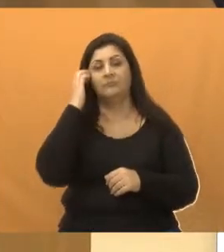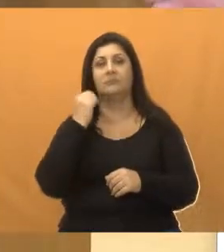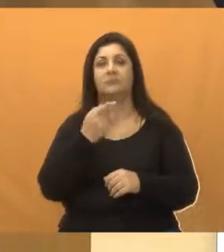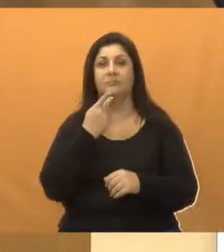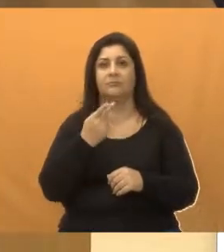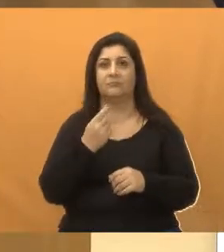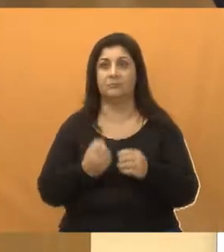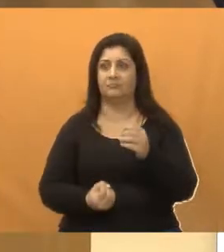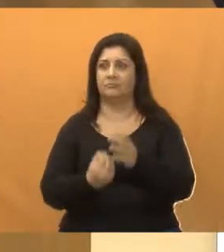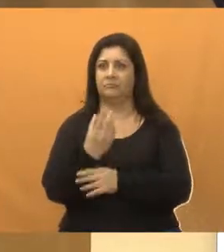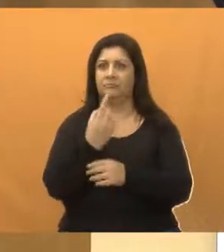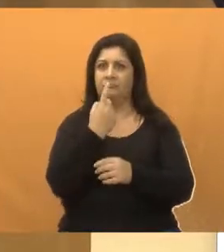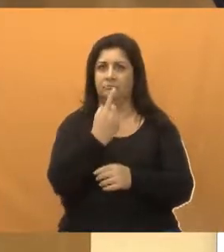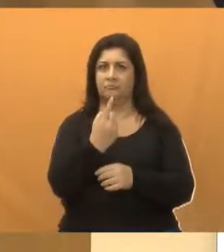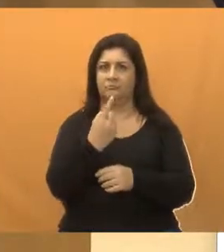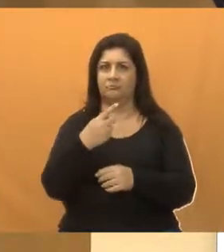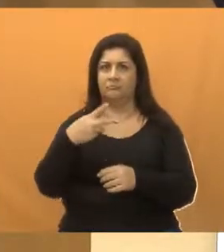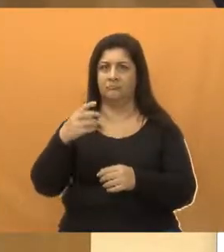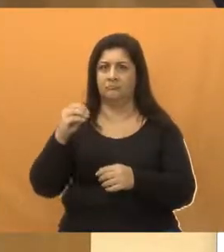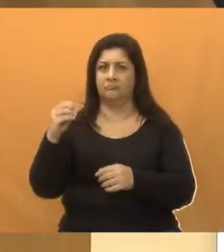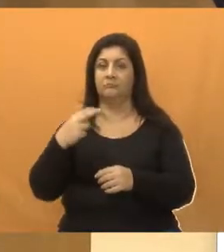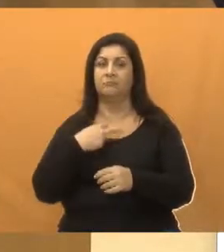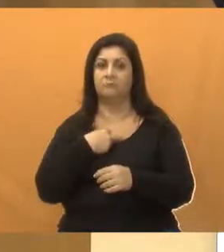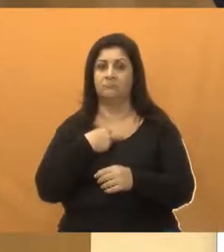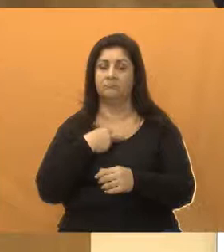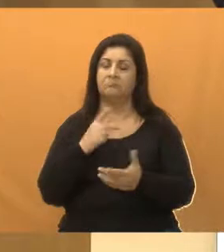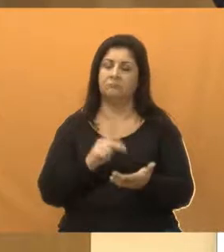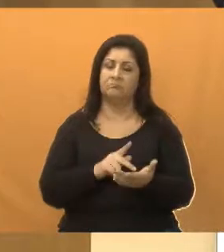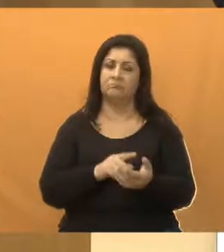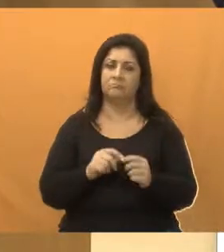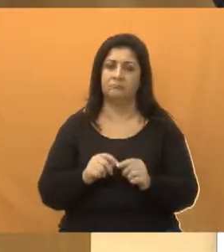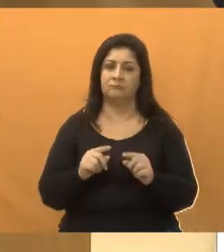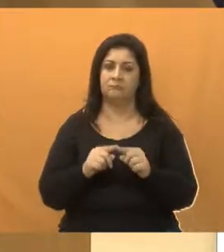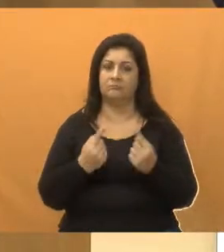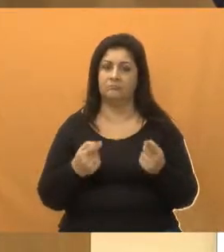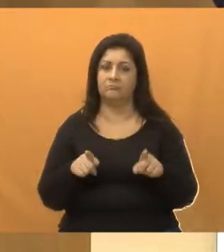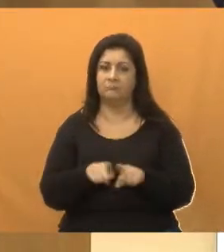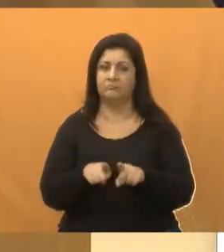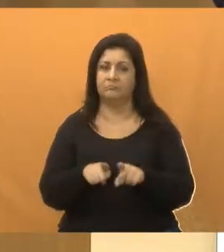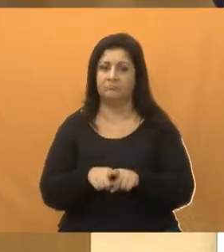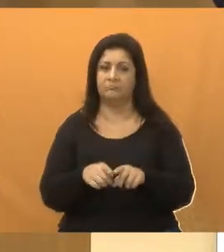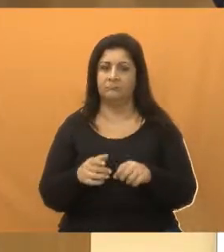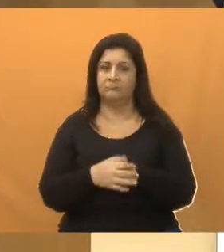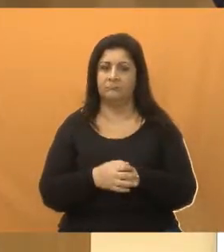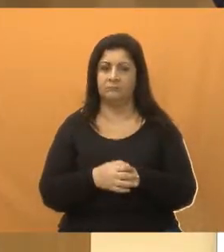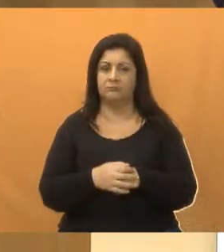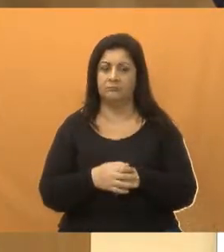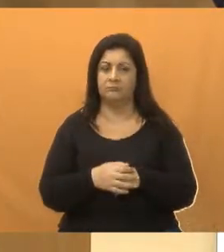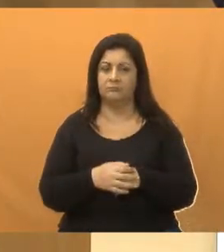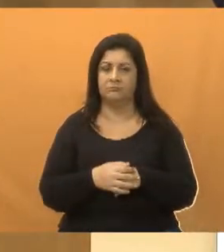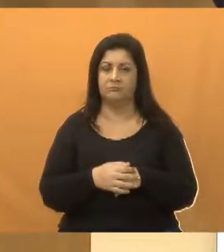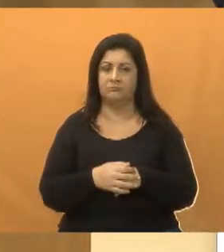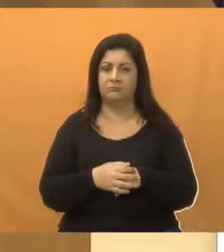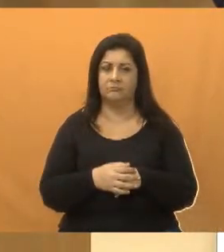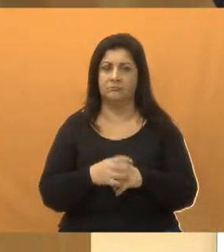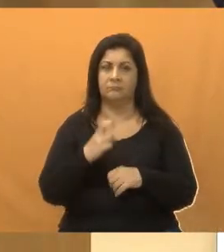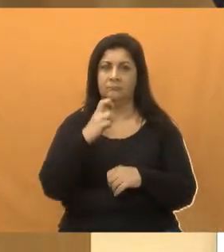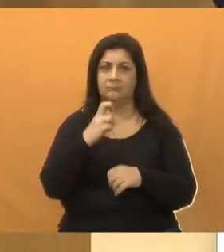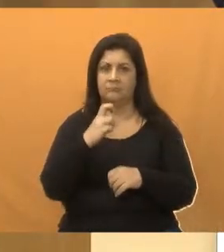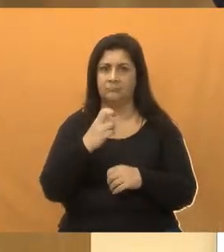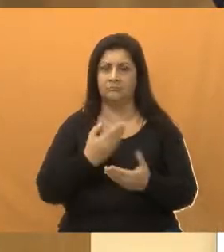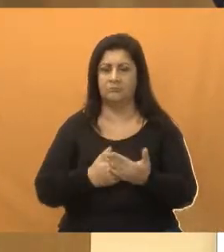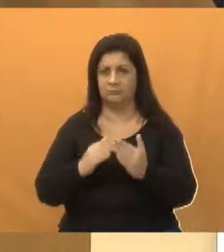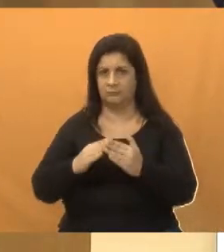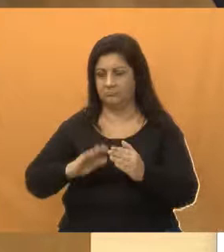criou mais de 1.200 vagas, é uma verdade, mas também é uma verdade que pegou-se 5 creches aí que